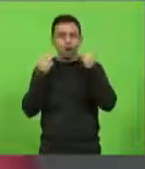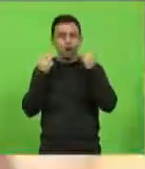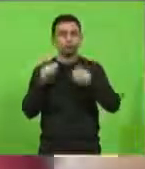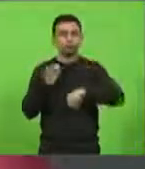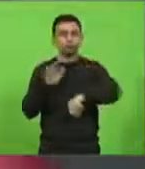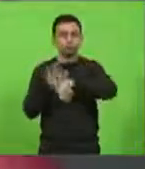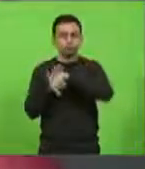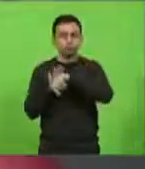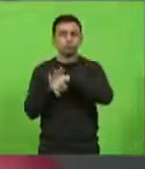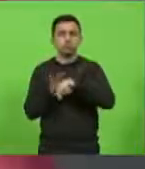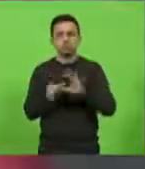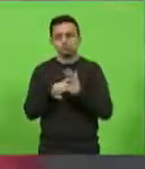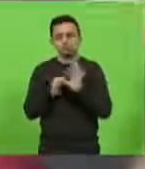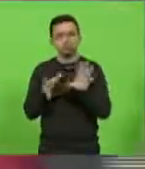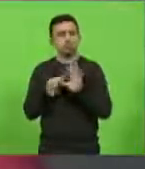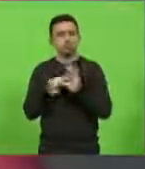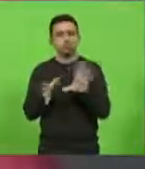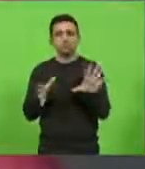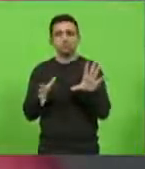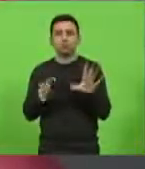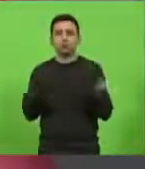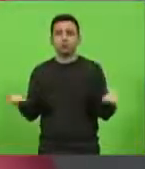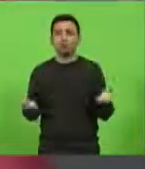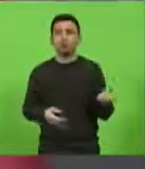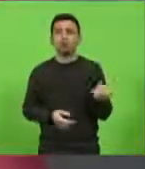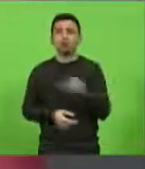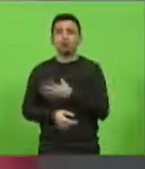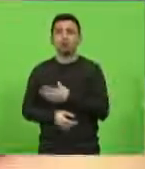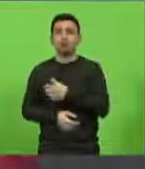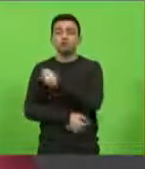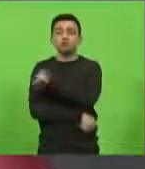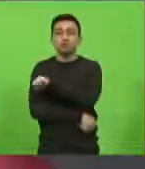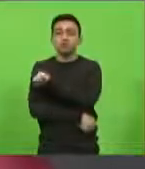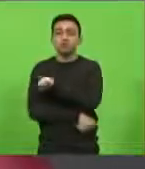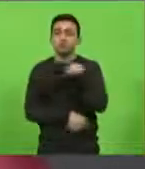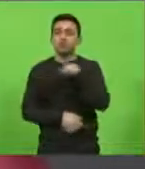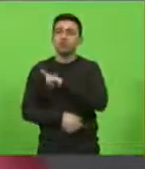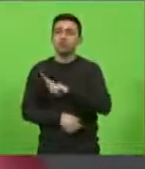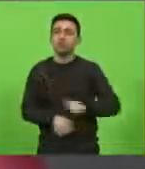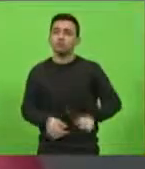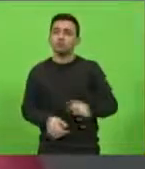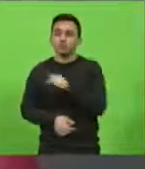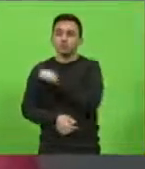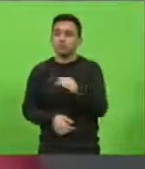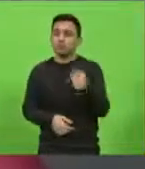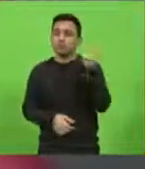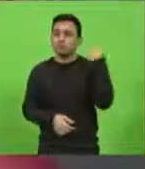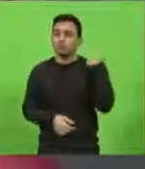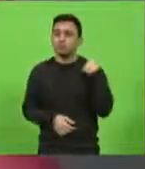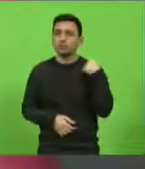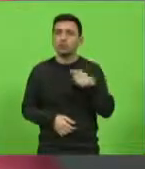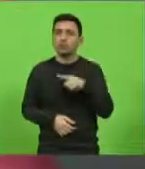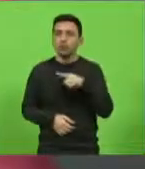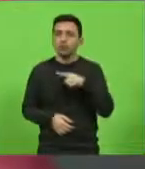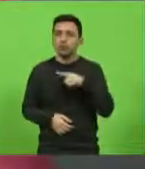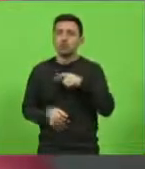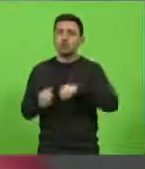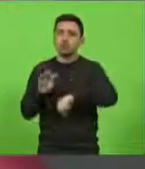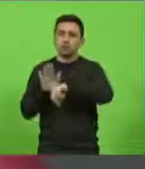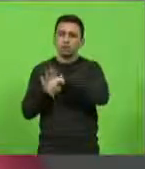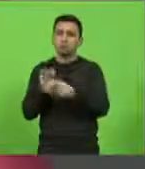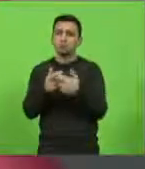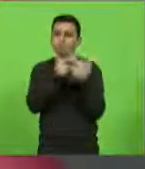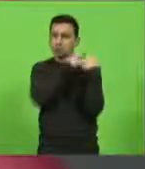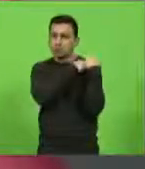Judiciário outro exemplo mais recente do governador do Estado do Rio de Janeiro tirar semana passada foi condenado por crime de responsabilidade